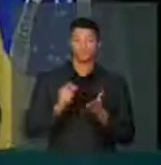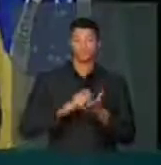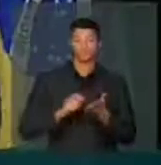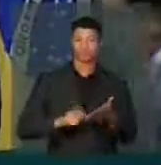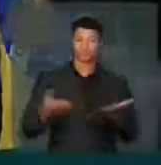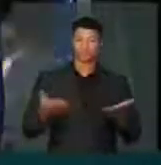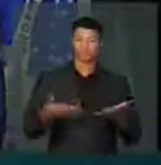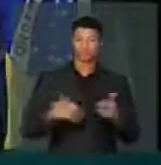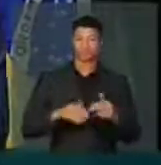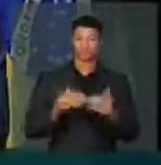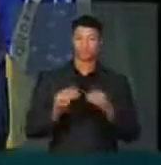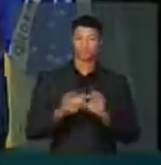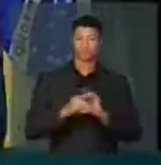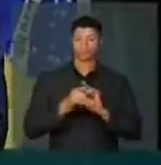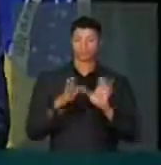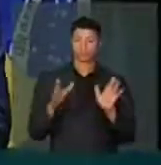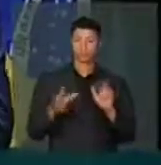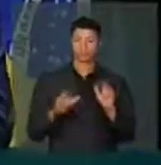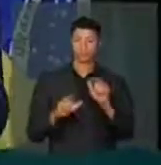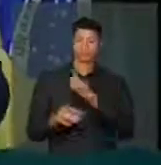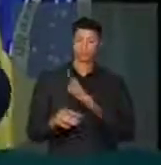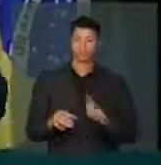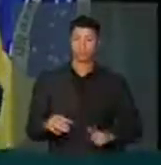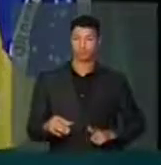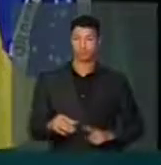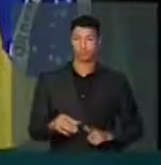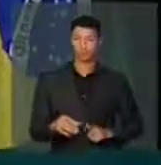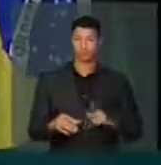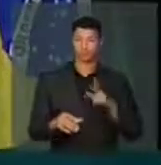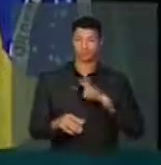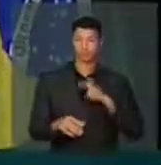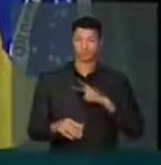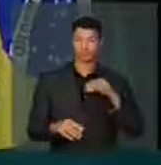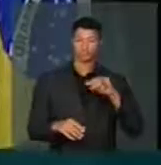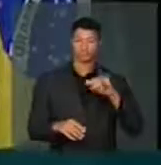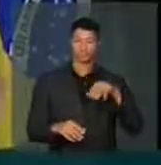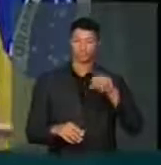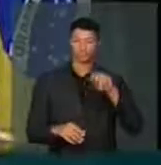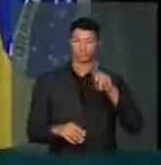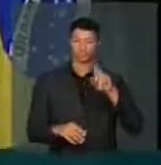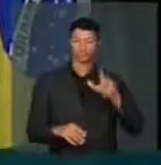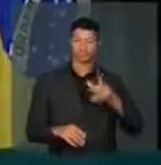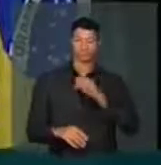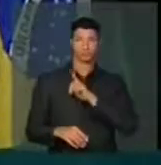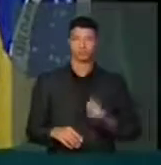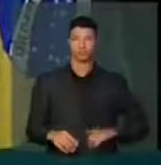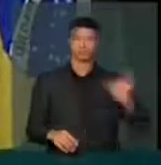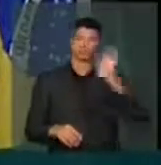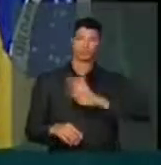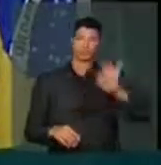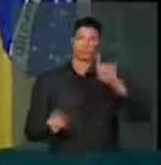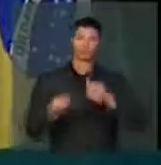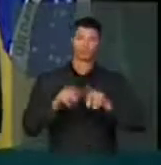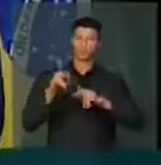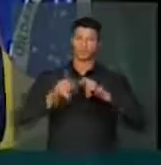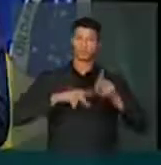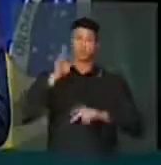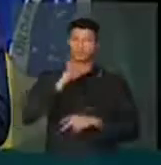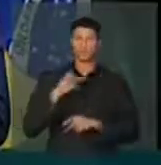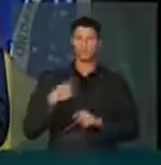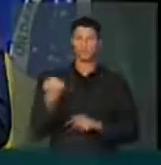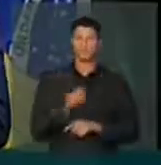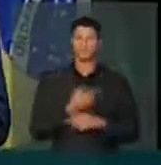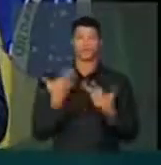hoje permite que o governo privatize imóveis do governo federal e do povo brasileiro. Mas nós não